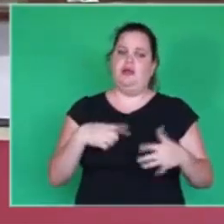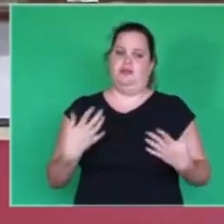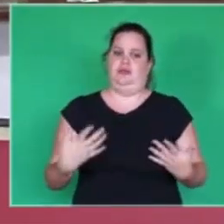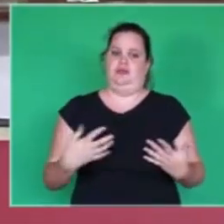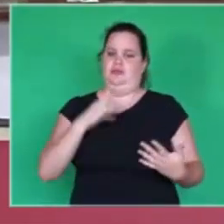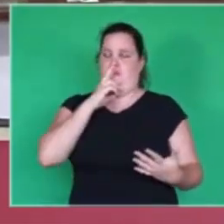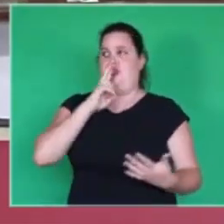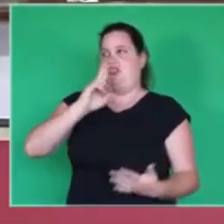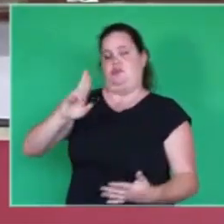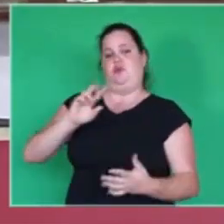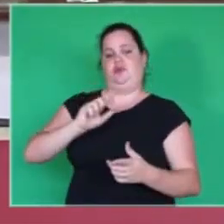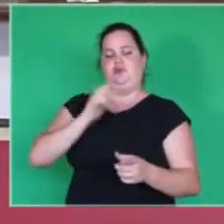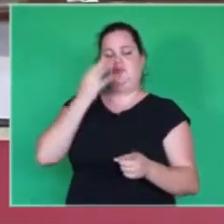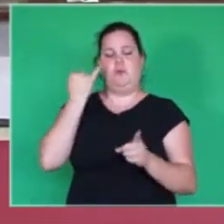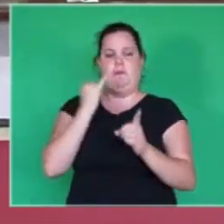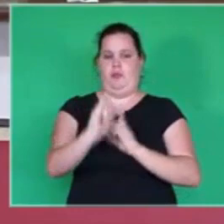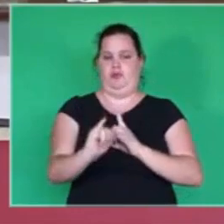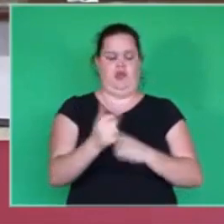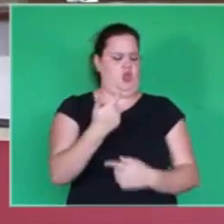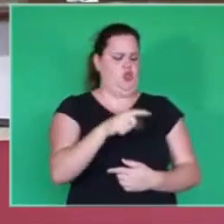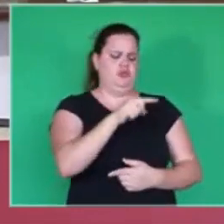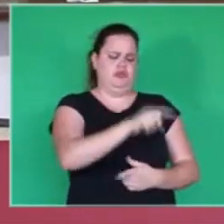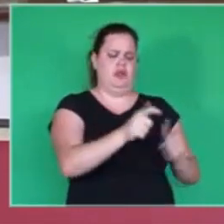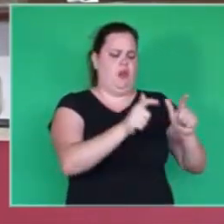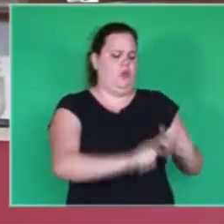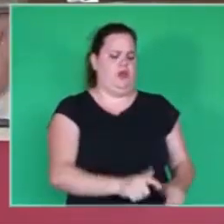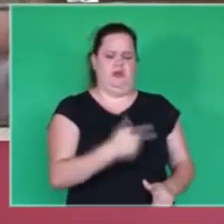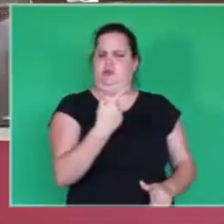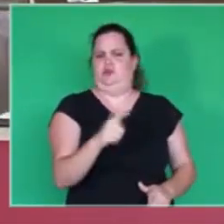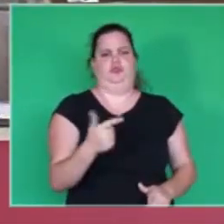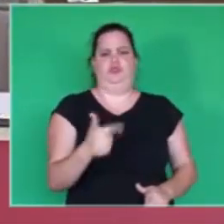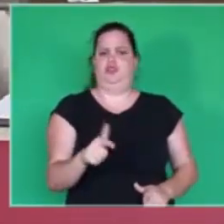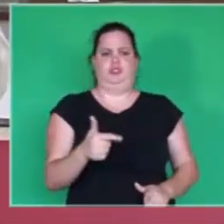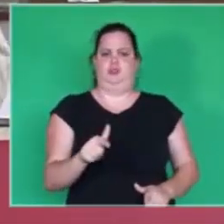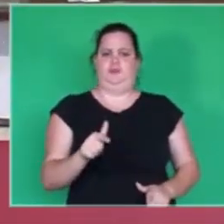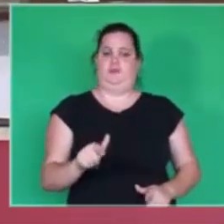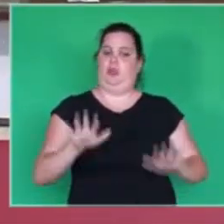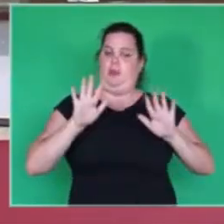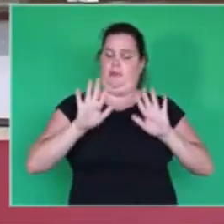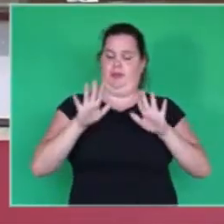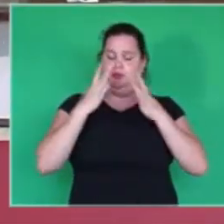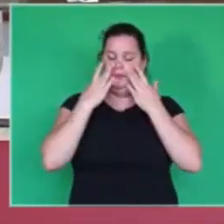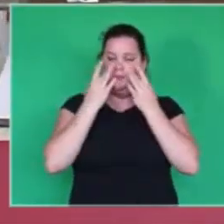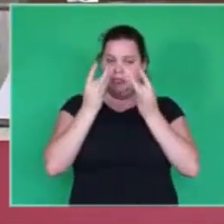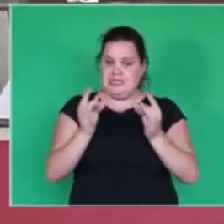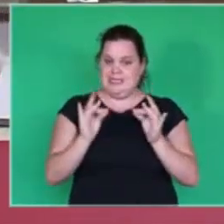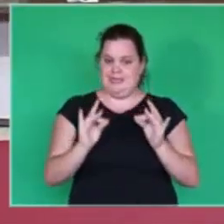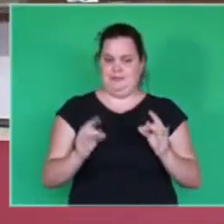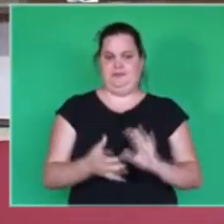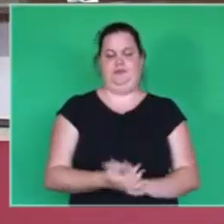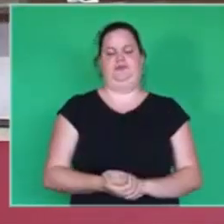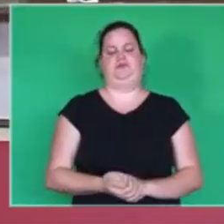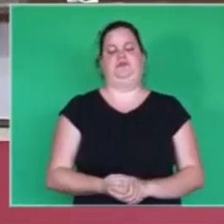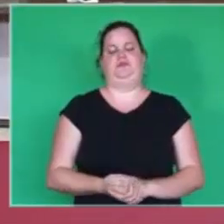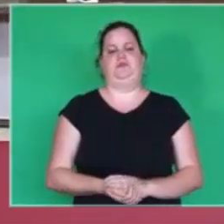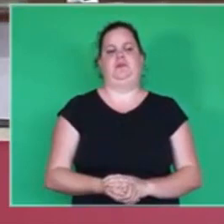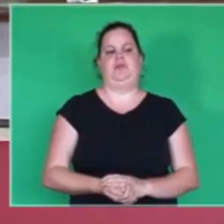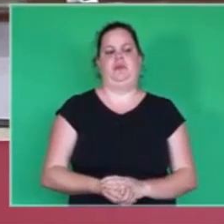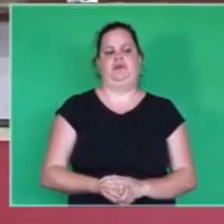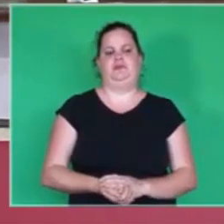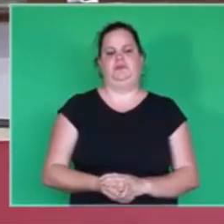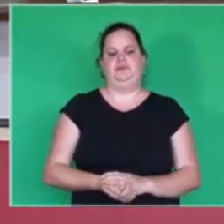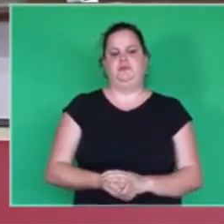mais ouvidos, não havia mais lugar para eles. Vejam só, a coincidência, que não era coincidência.